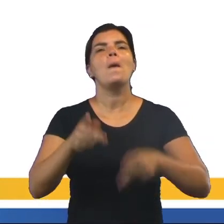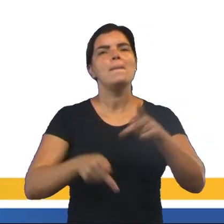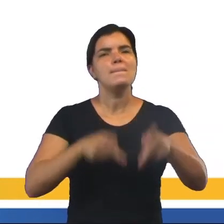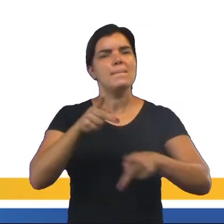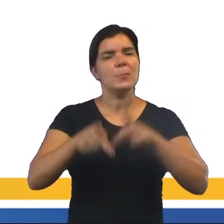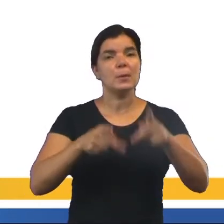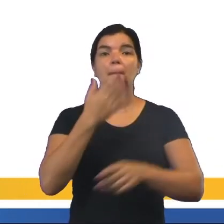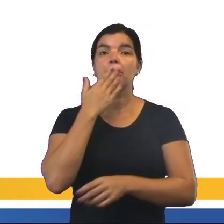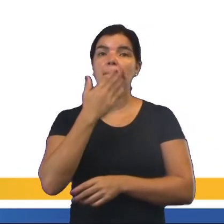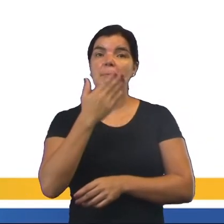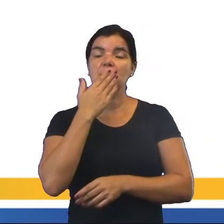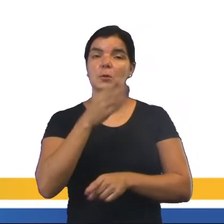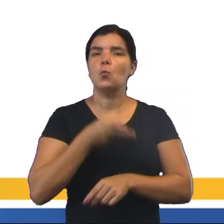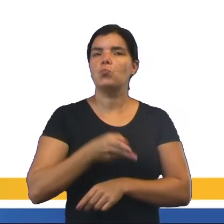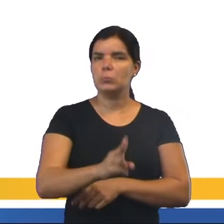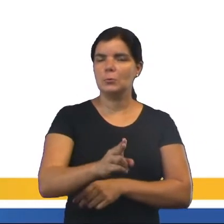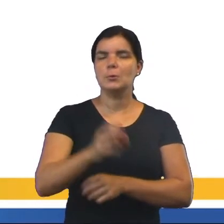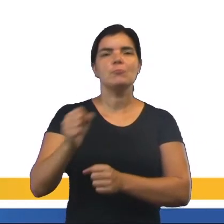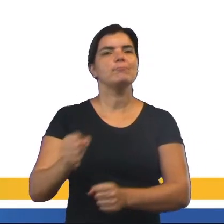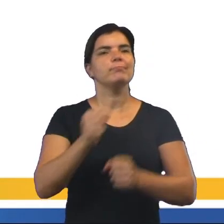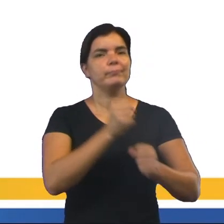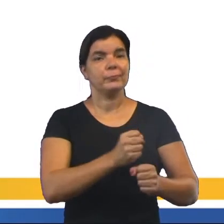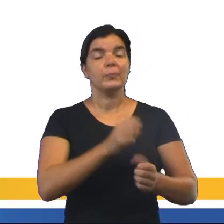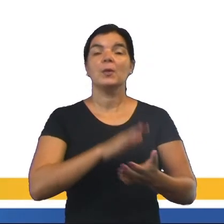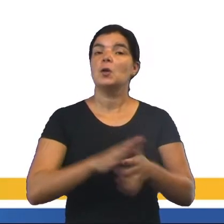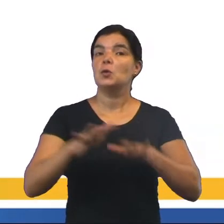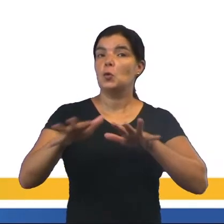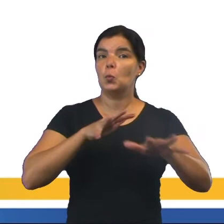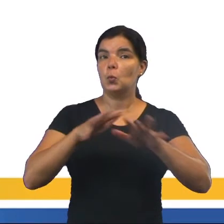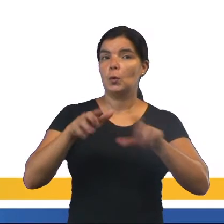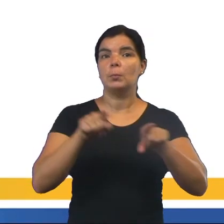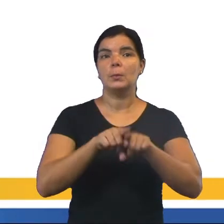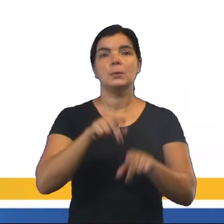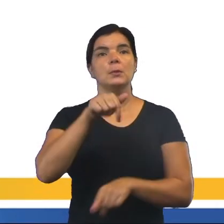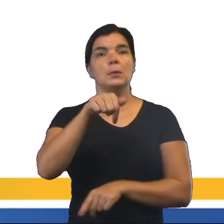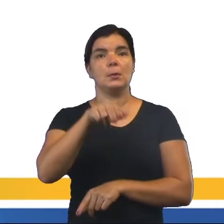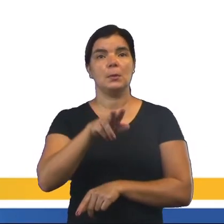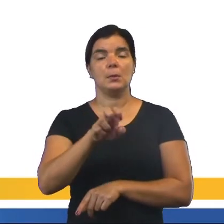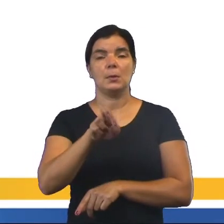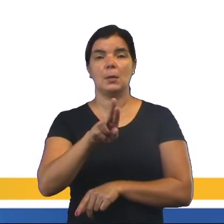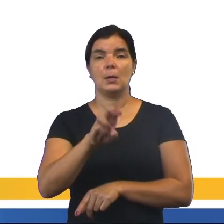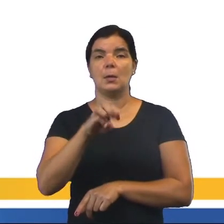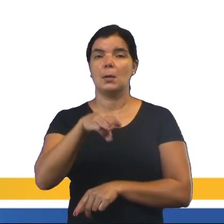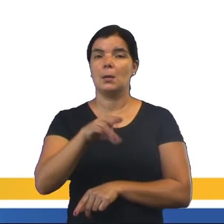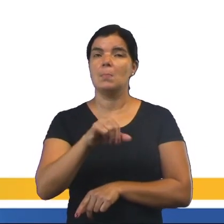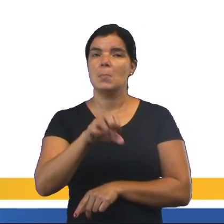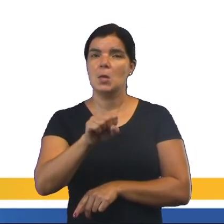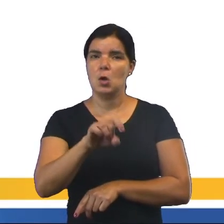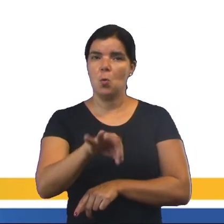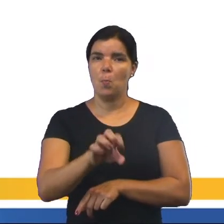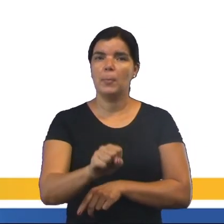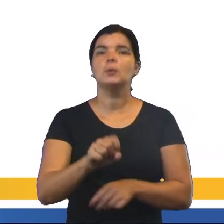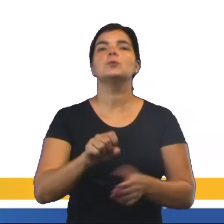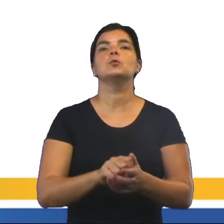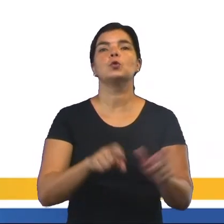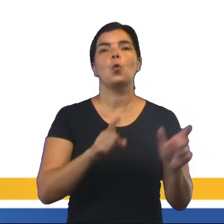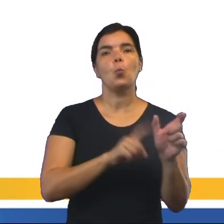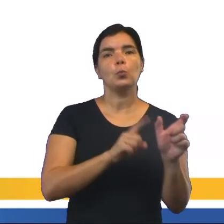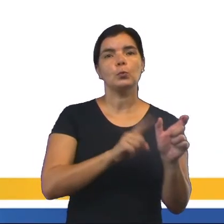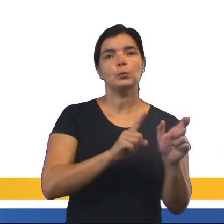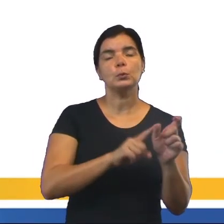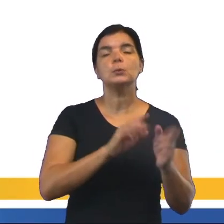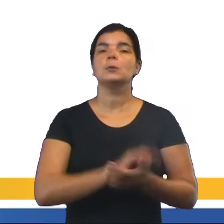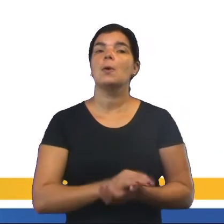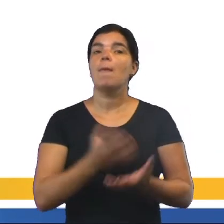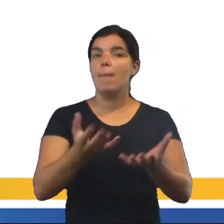que pedia sua permanência no poder. Esse movimento ficou conhecido como queremismo, que é uma palavra derivada dos gritos